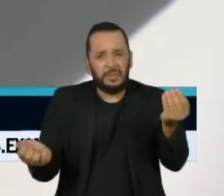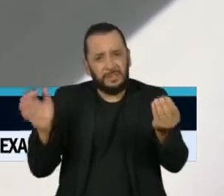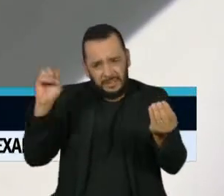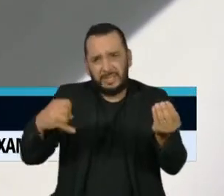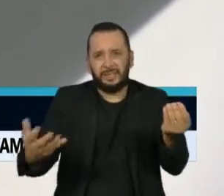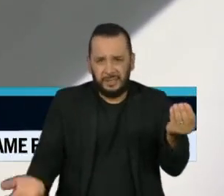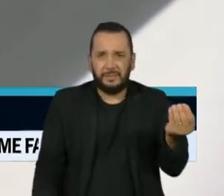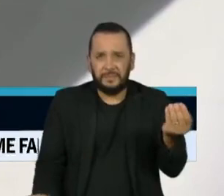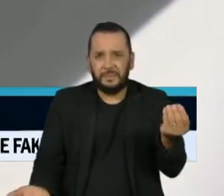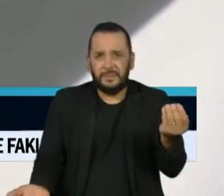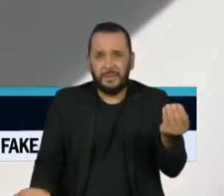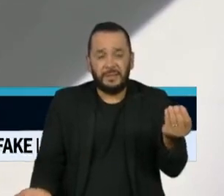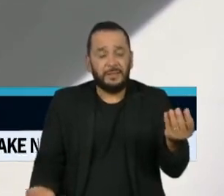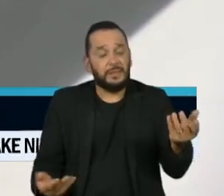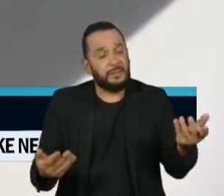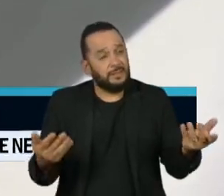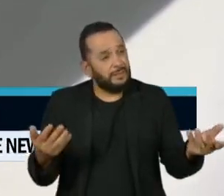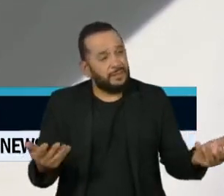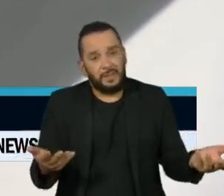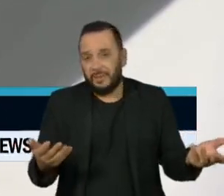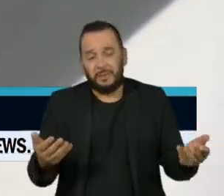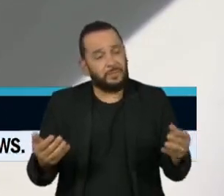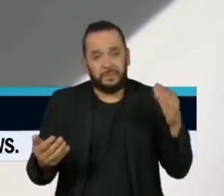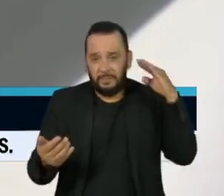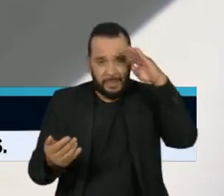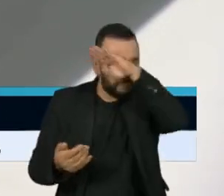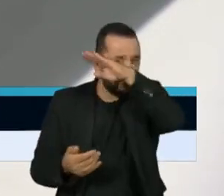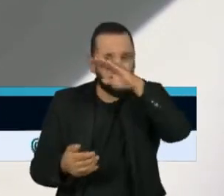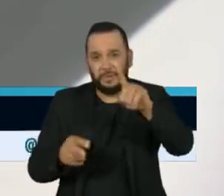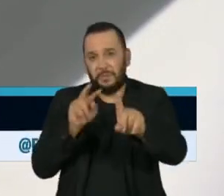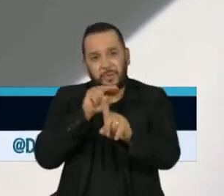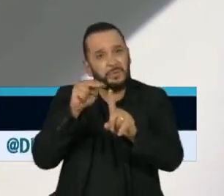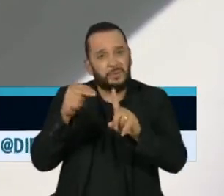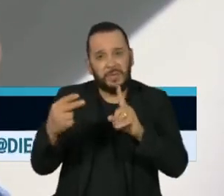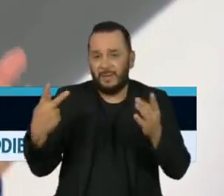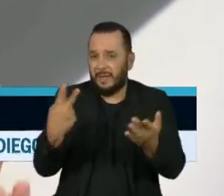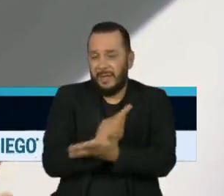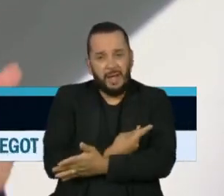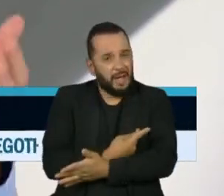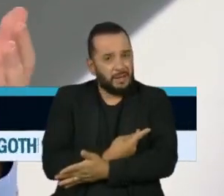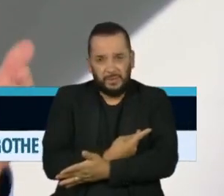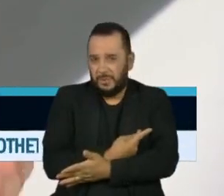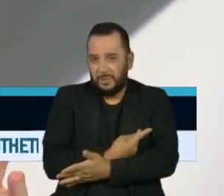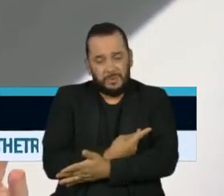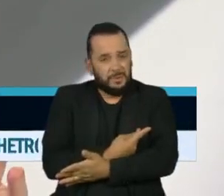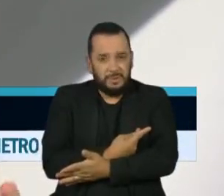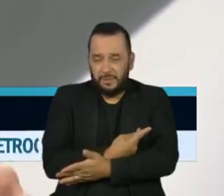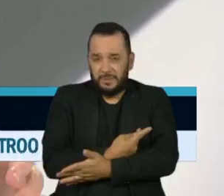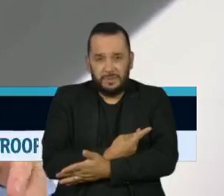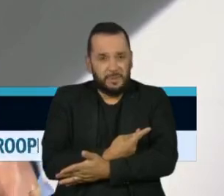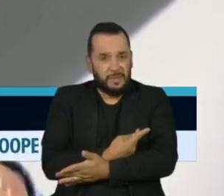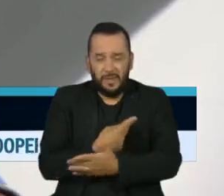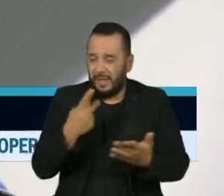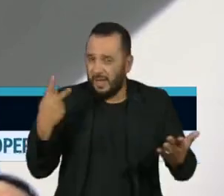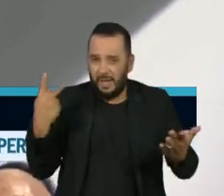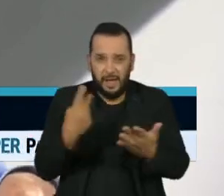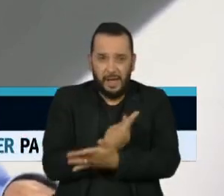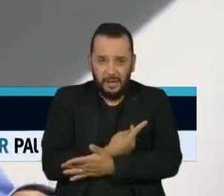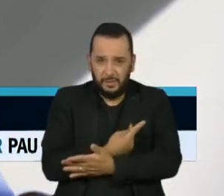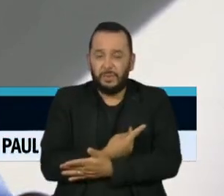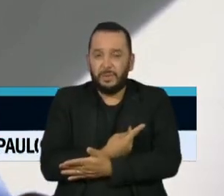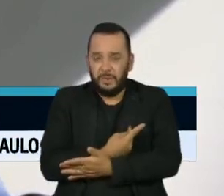três questões com uma visão bolsonarista de ser, que pode dar origem a